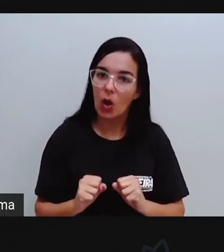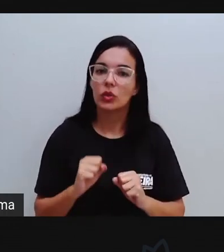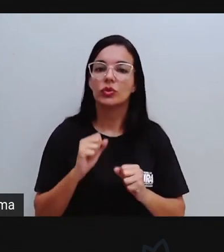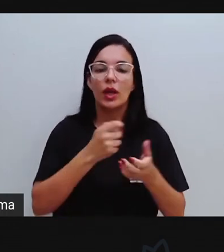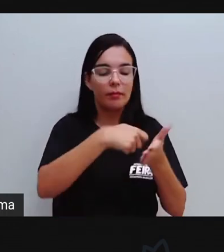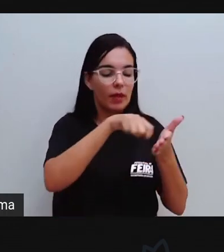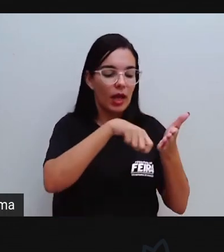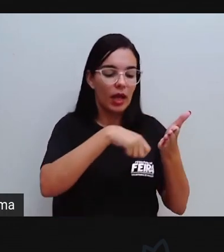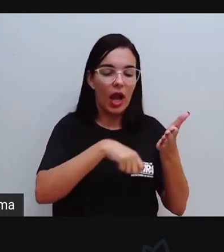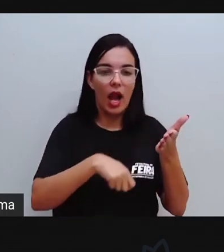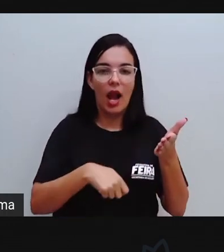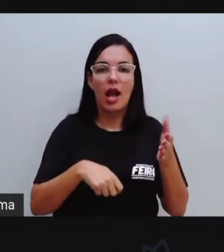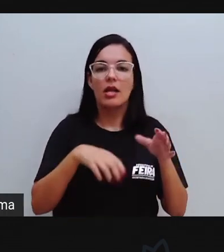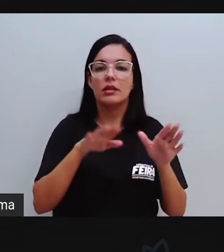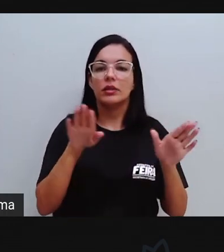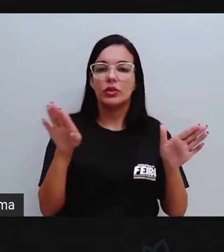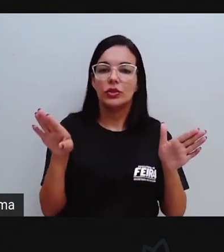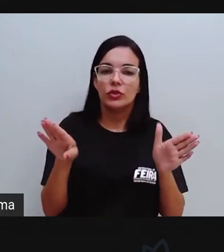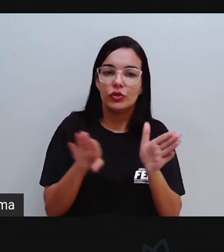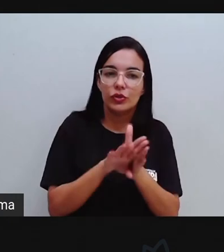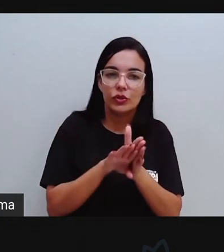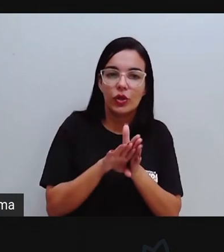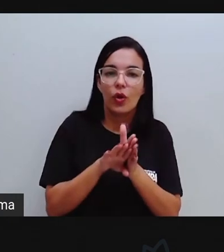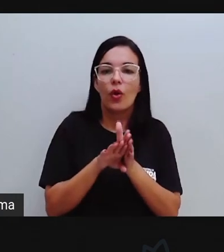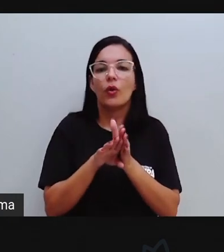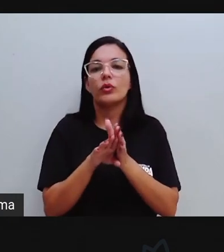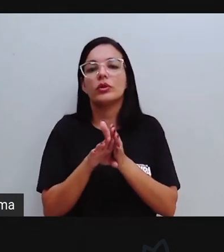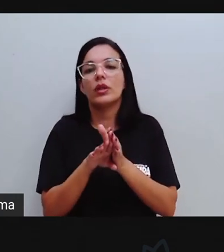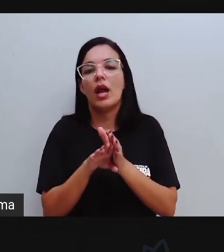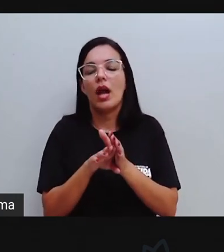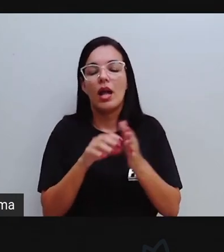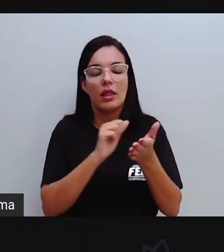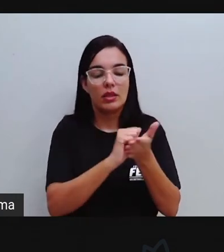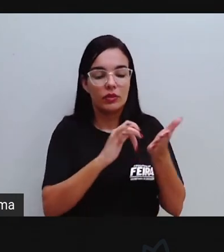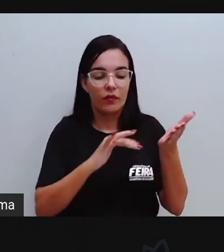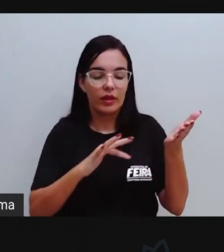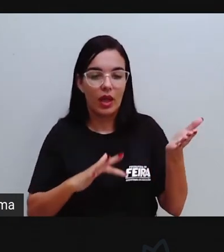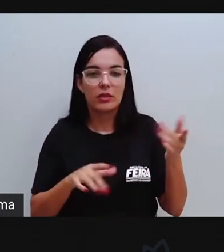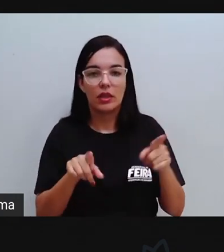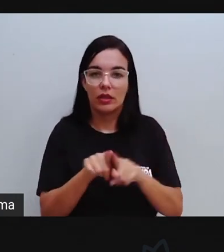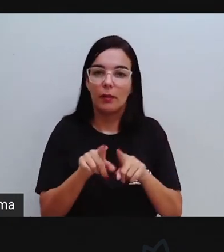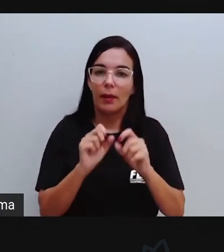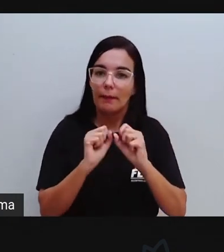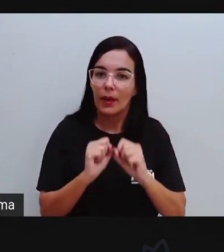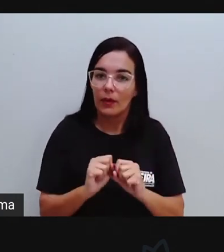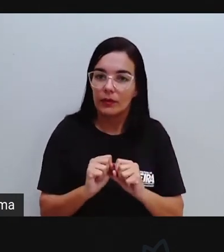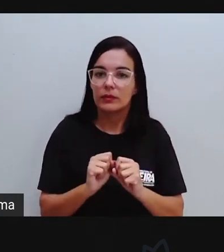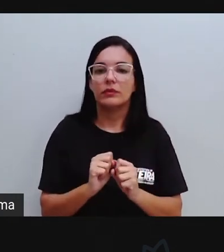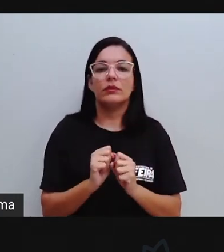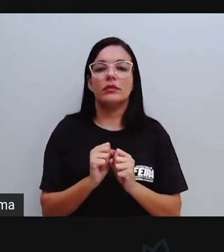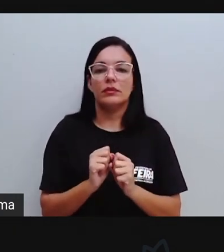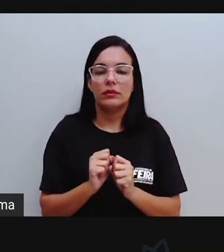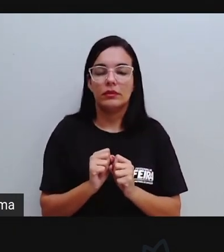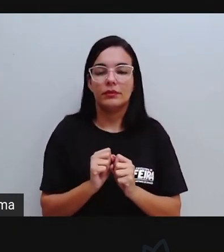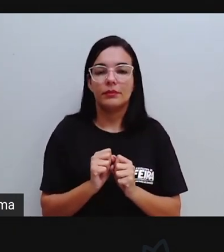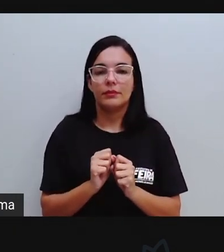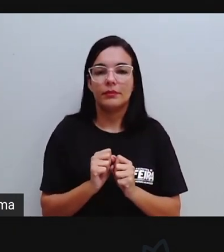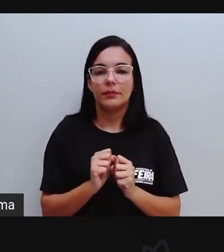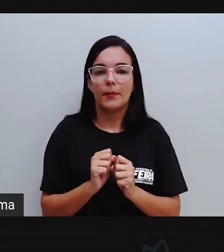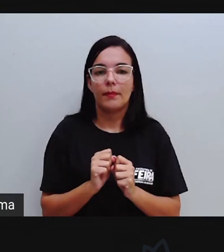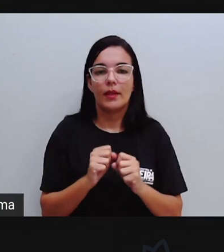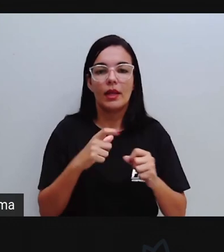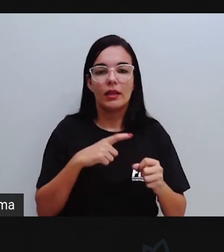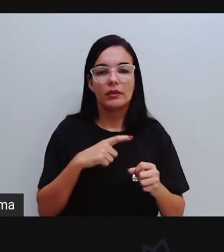fazendo as observações no caderno de vocês ou então na própria atividade, fazendo observação ali no local, né?